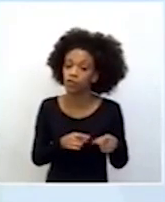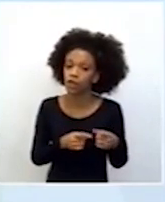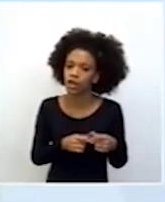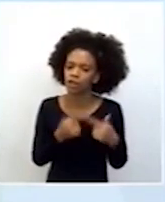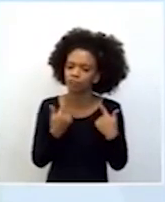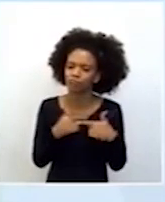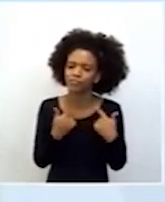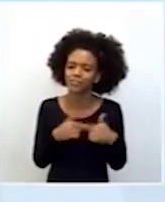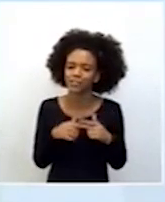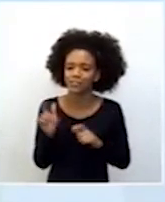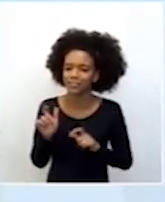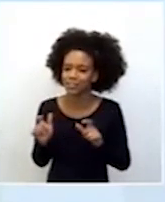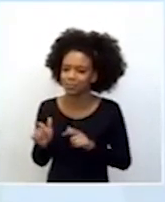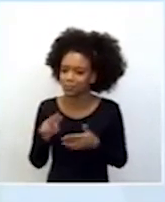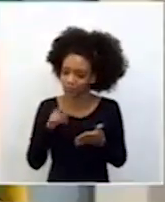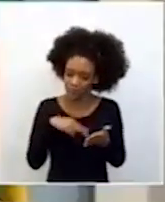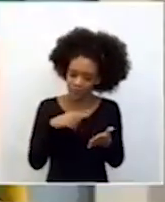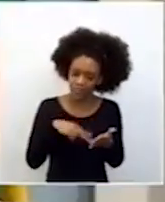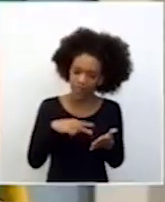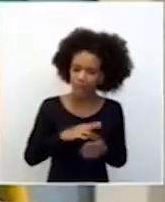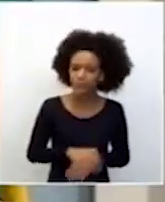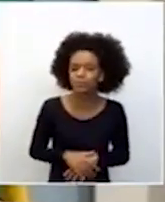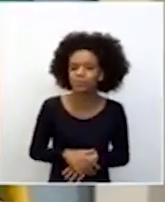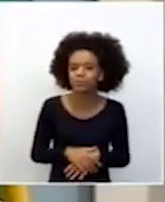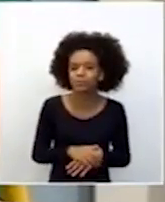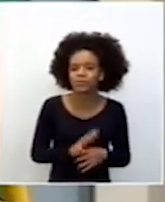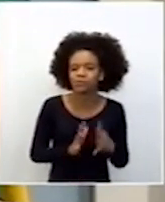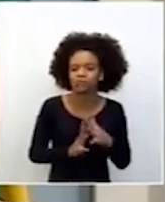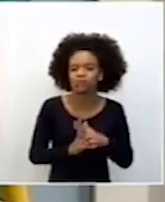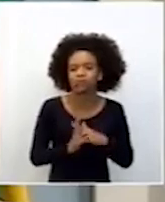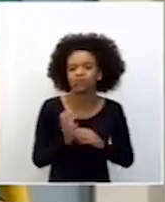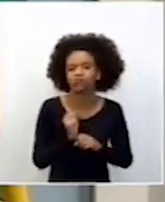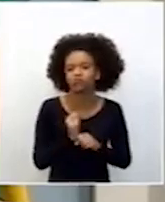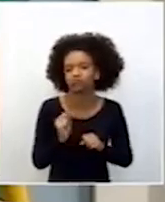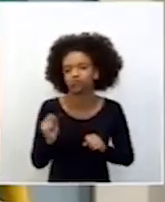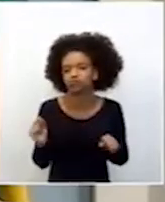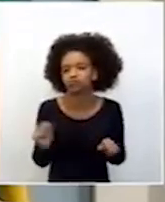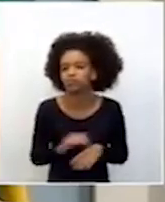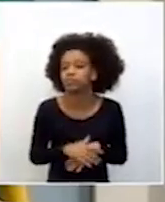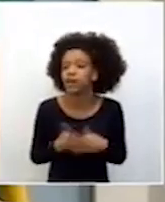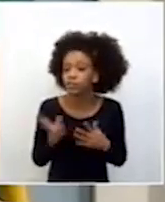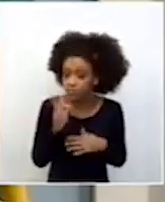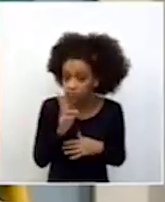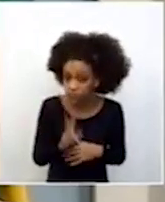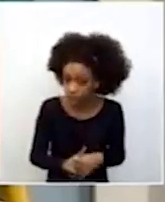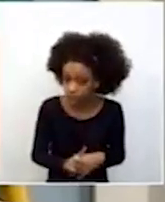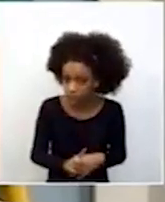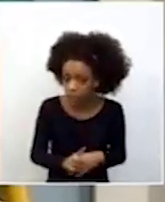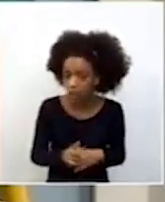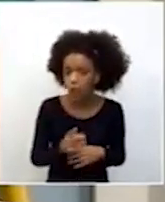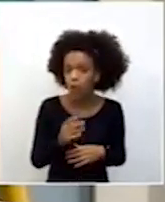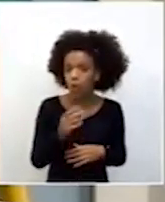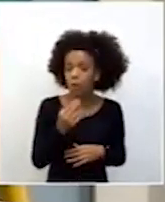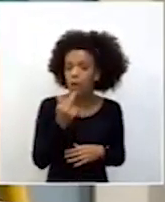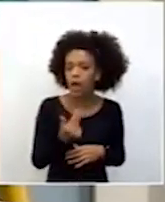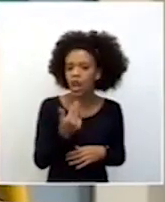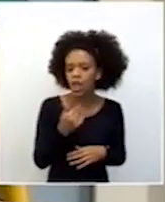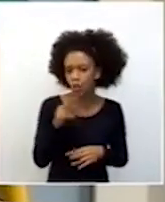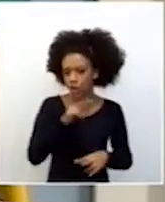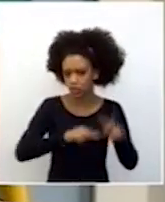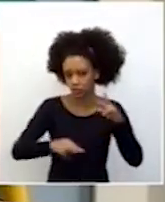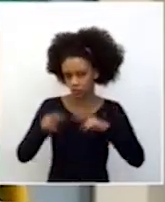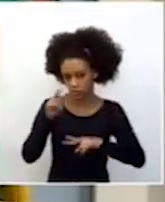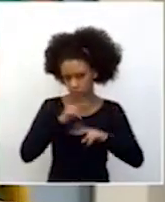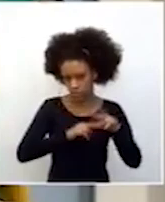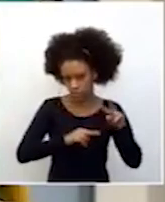riso nos leitores. Exagero, quando a gente vê numa linguagem visual o